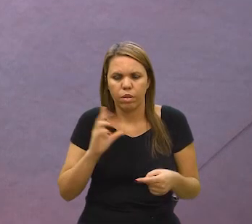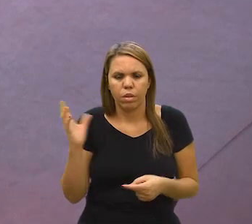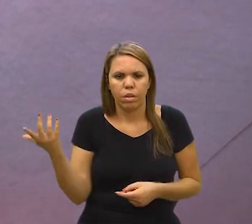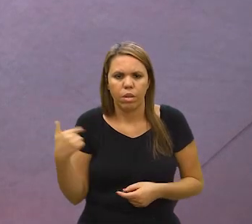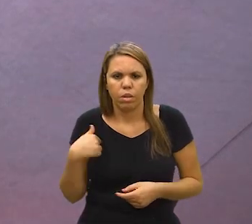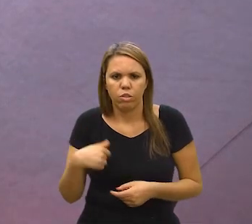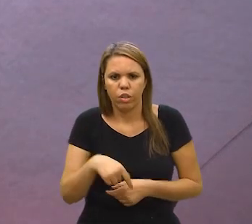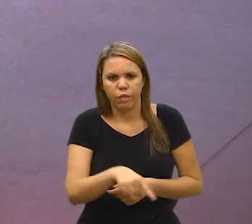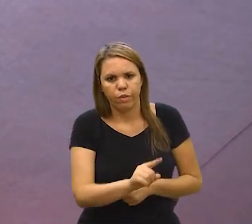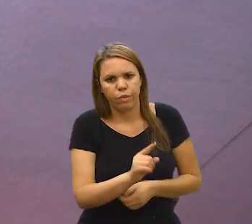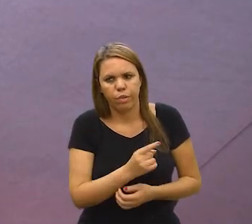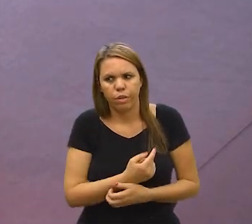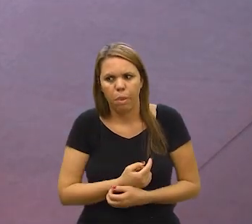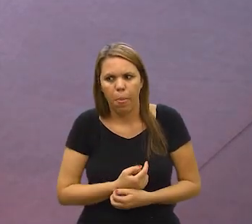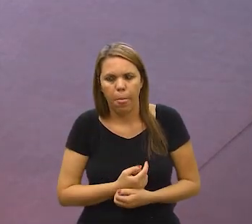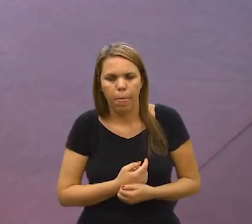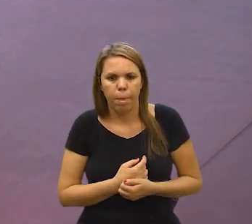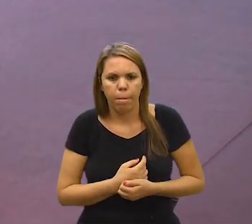competições, mas eu já fui,